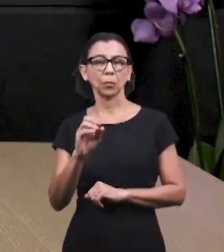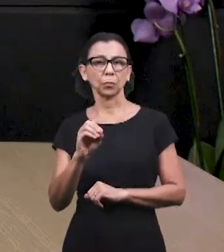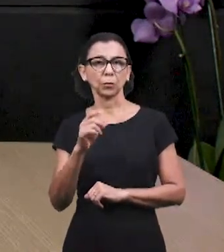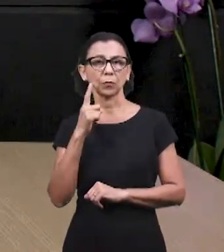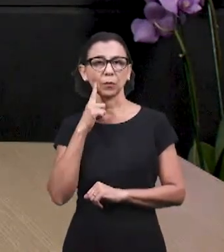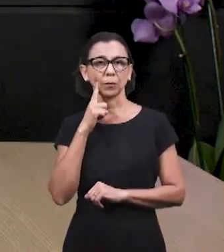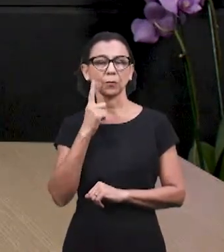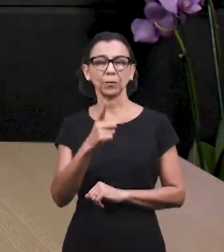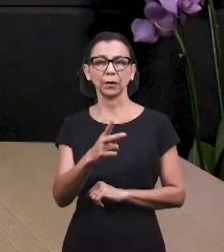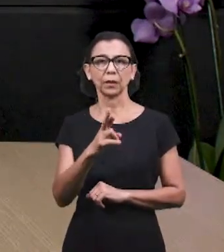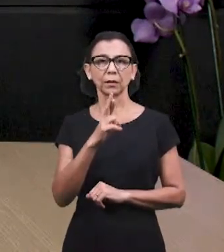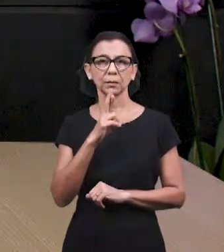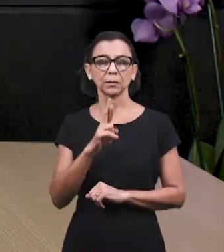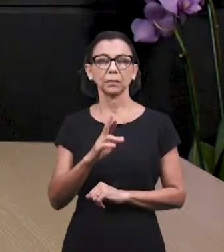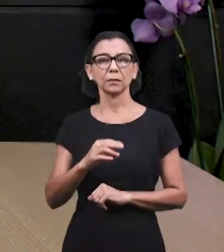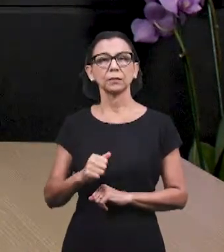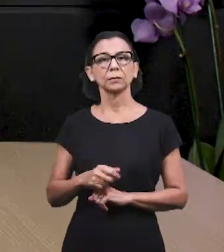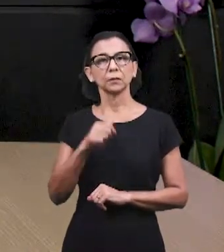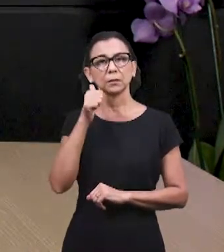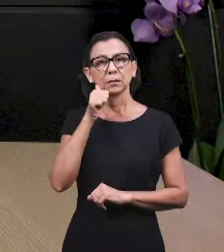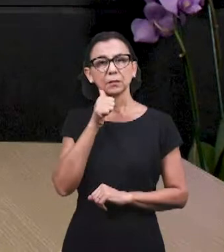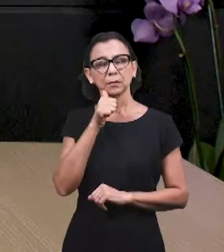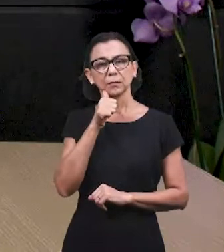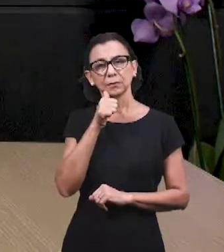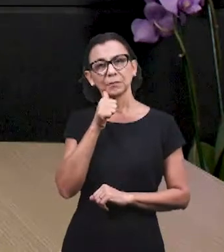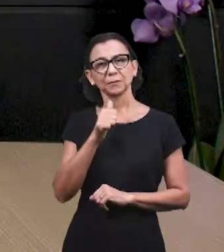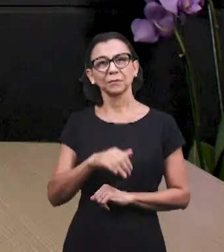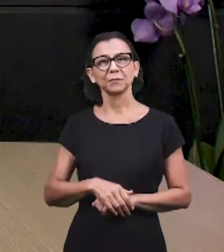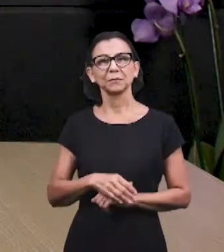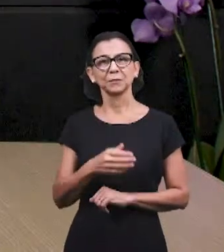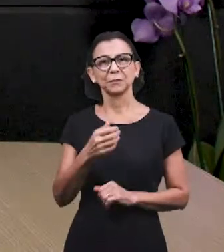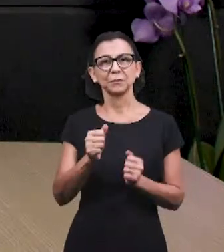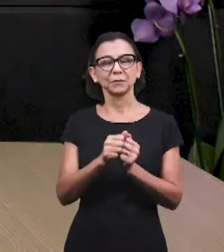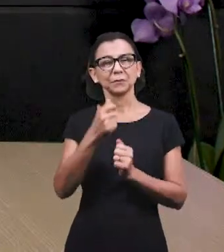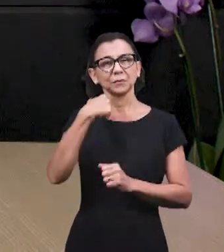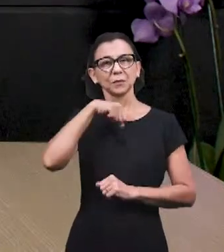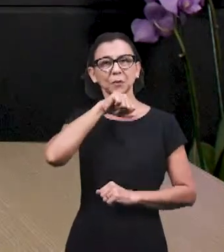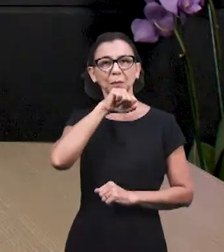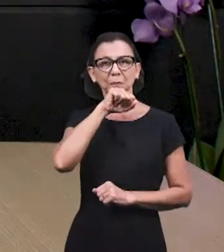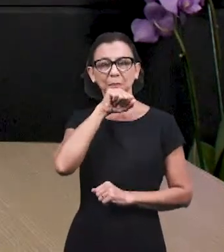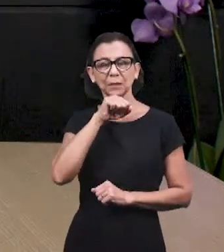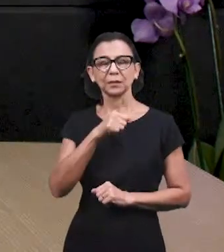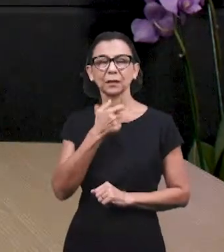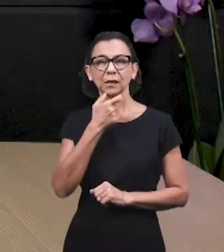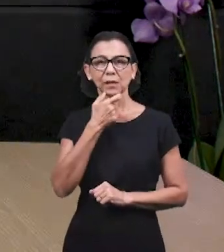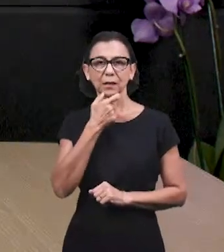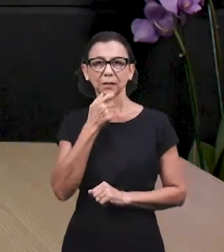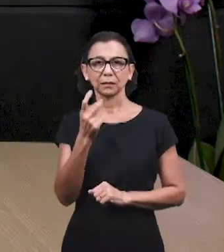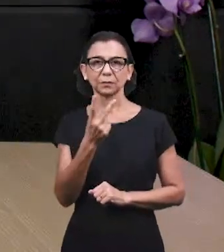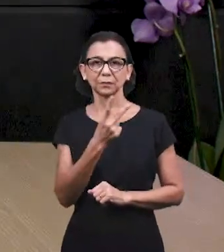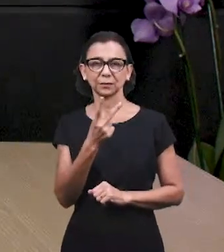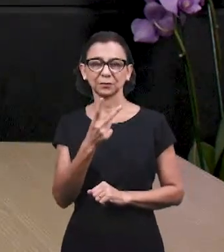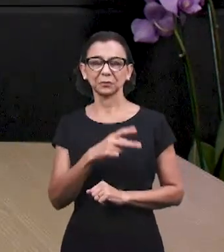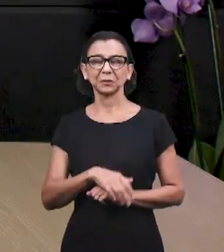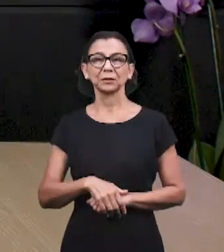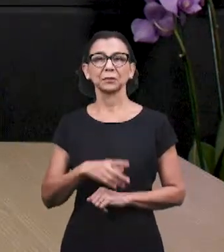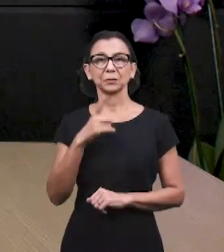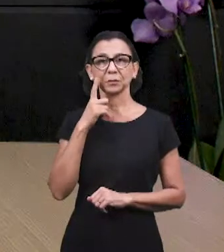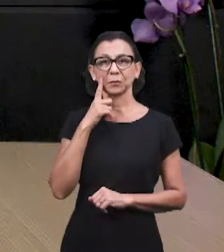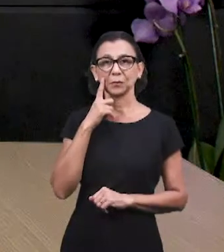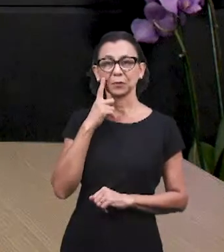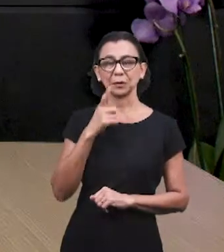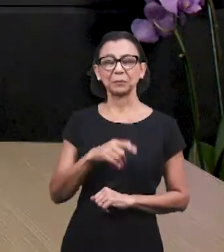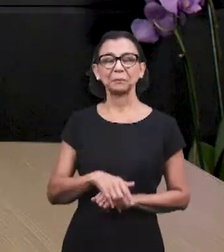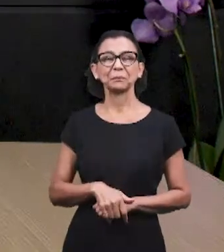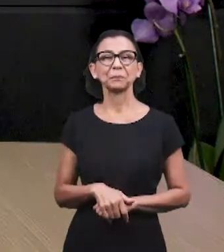a resposta ali da Gabi, juntamente com a mamãe, que vai nos dar a resposta ali em língua inglesa, não é? E nós vamos ter a tradução.